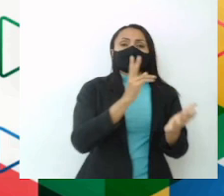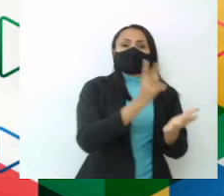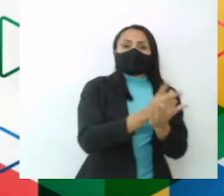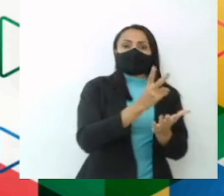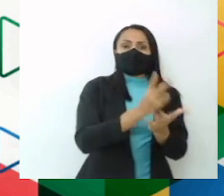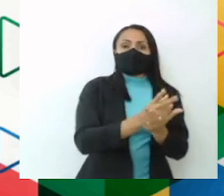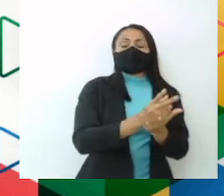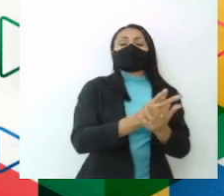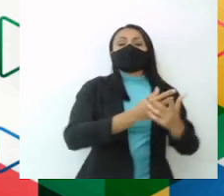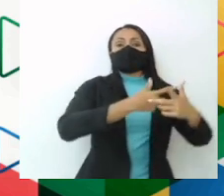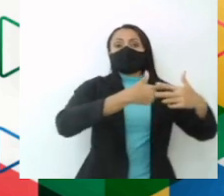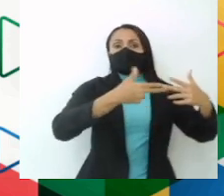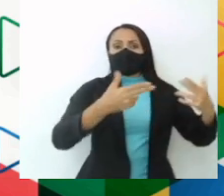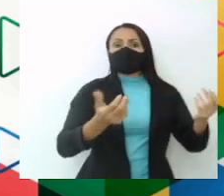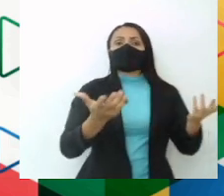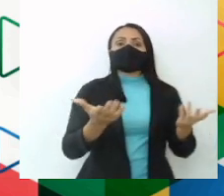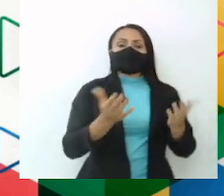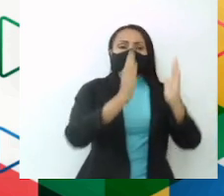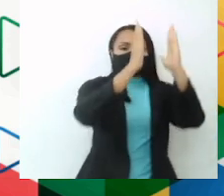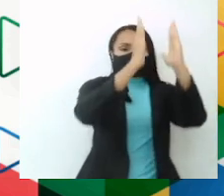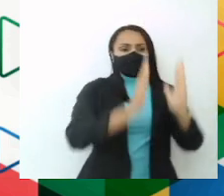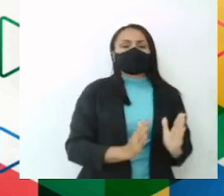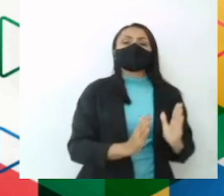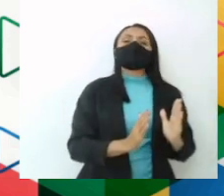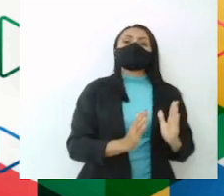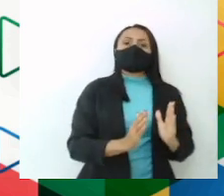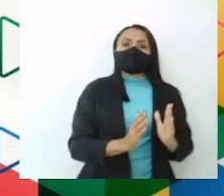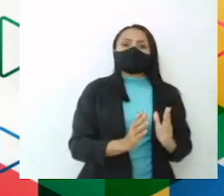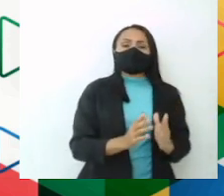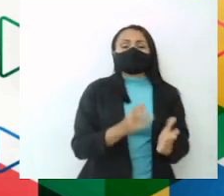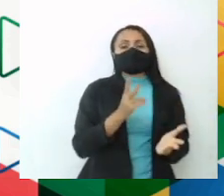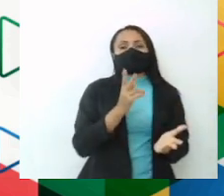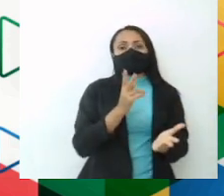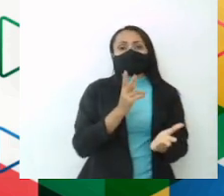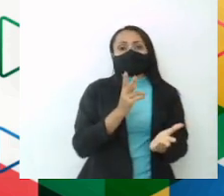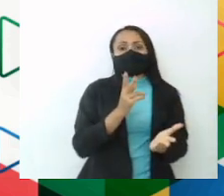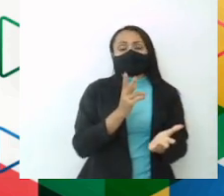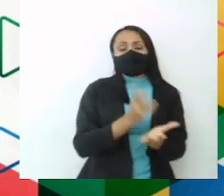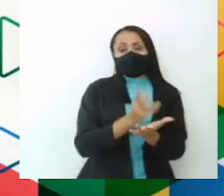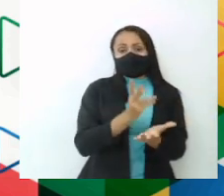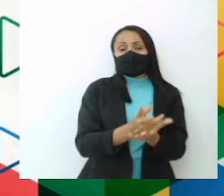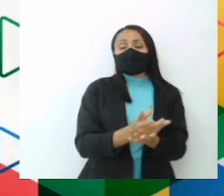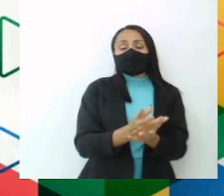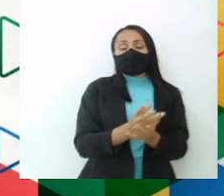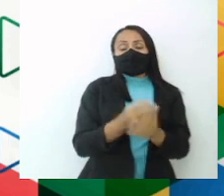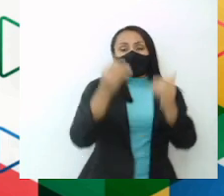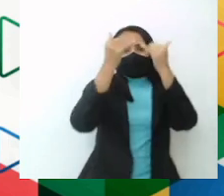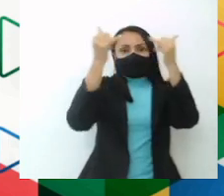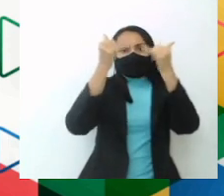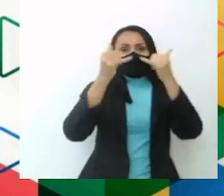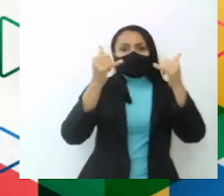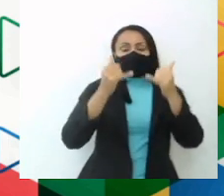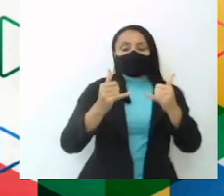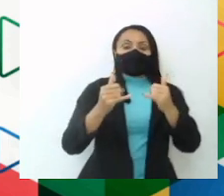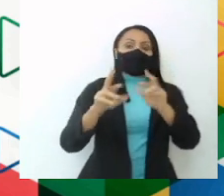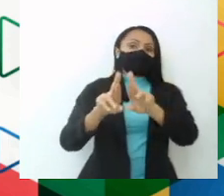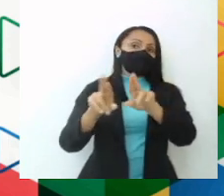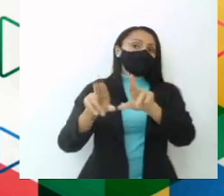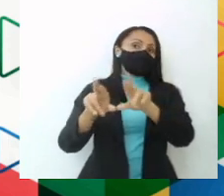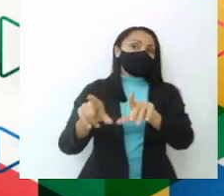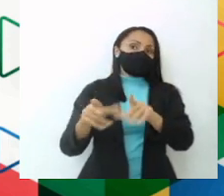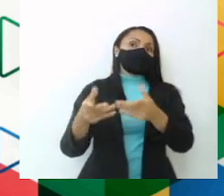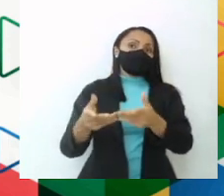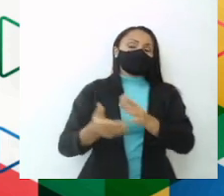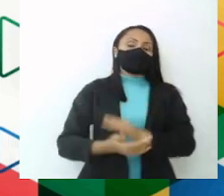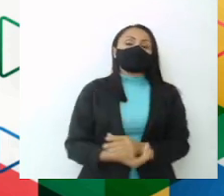espécie em uma coluna e mantendo na mesma linha a grandeza de espécies diferentes. Então,